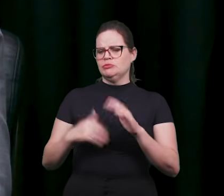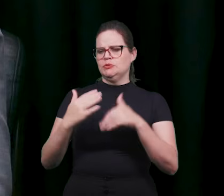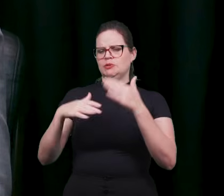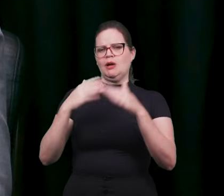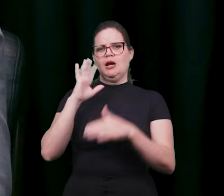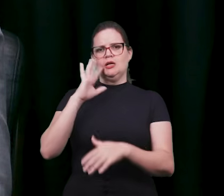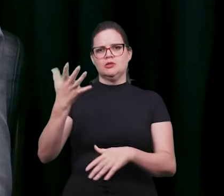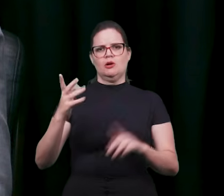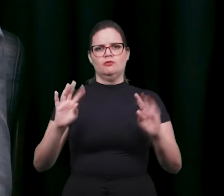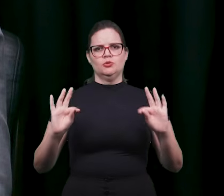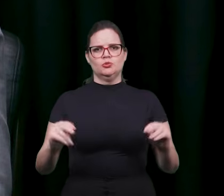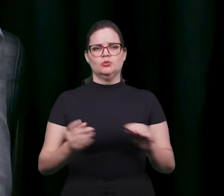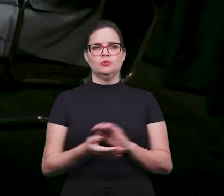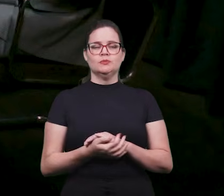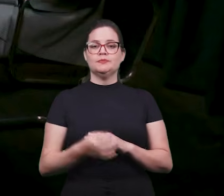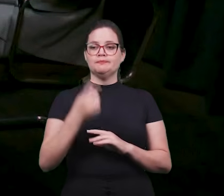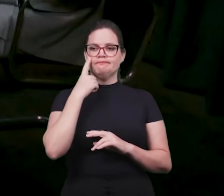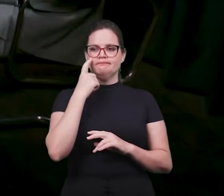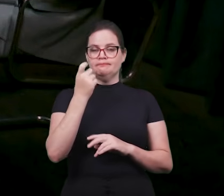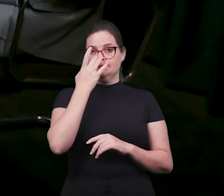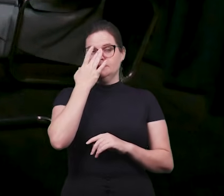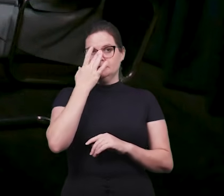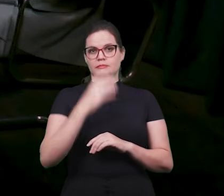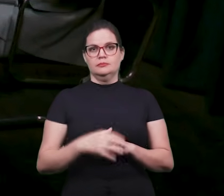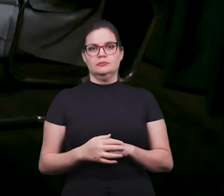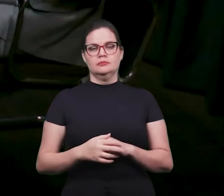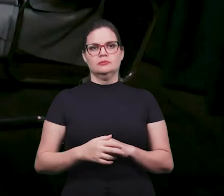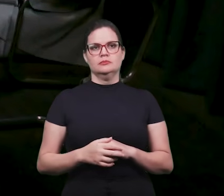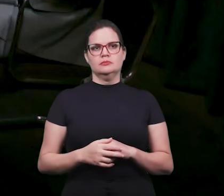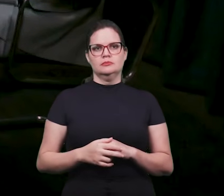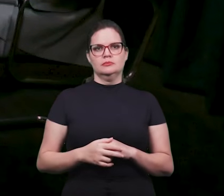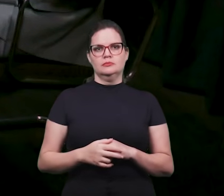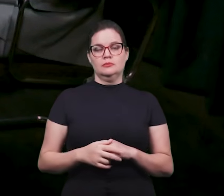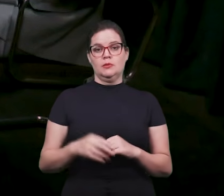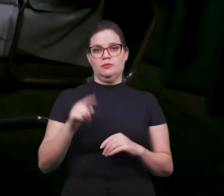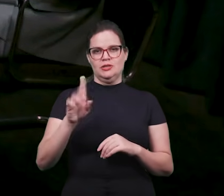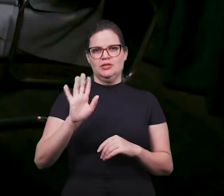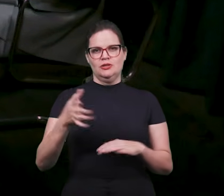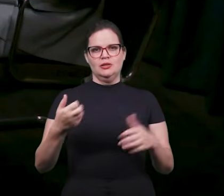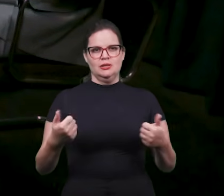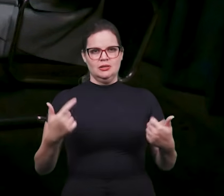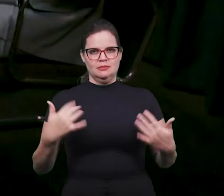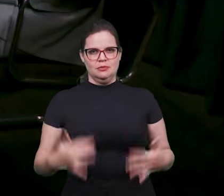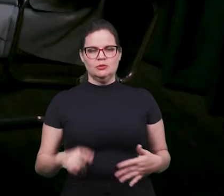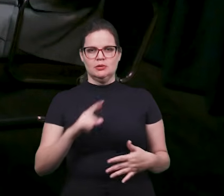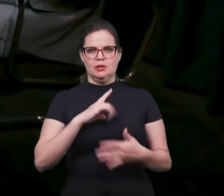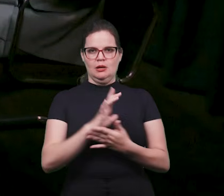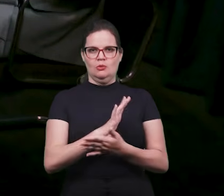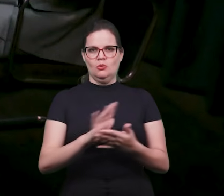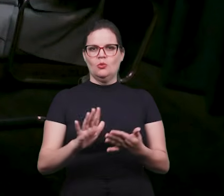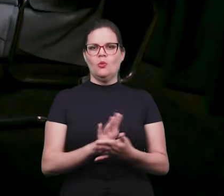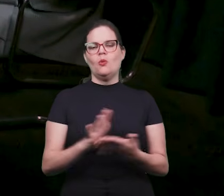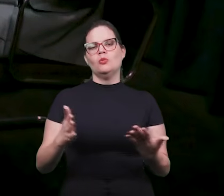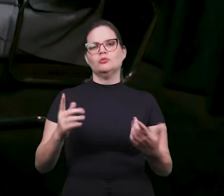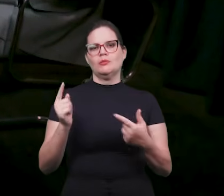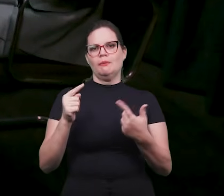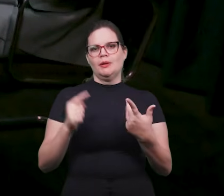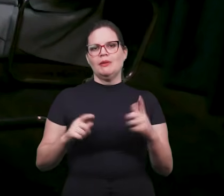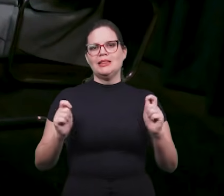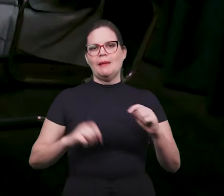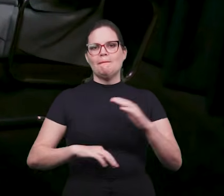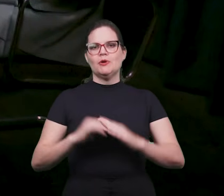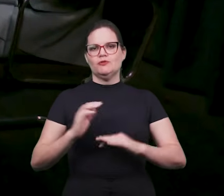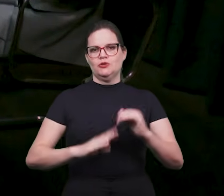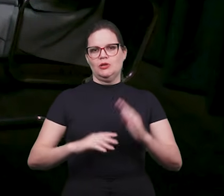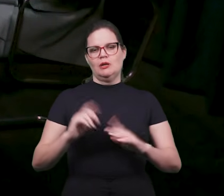pessoa consegue resolver. Interessante. E, doutor Zé, você até já citou algumas atividades, né? Até usou como exemplo hoje,